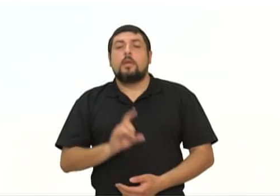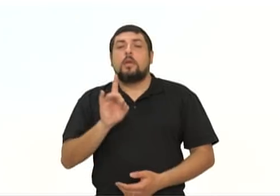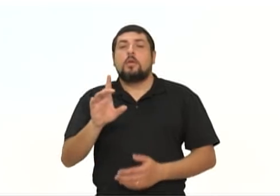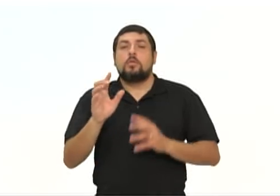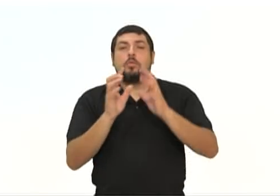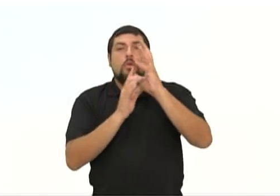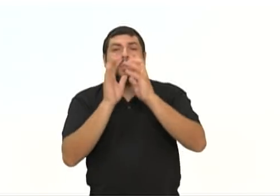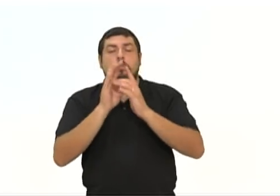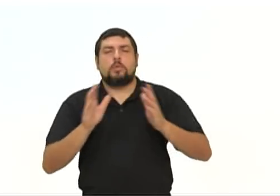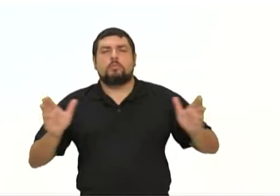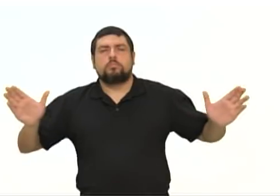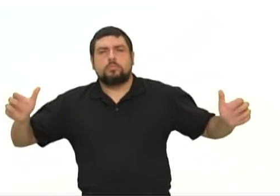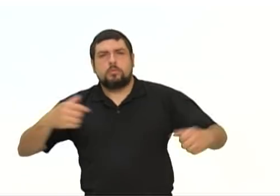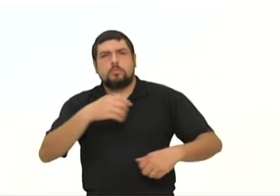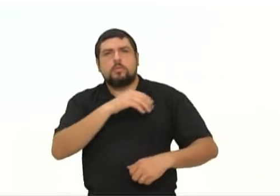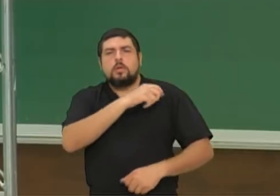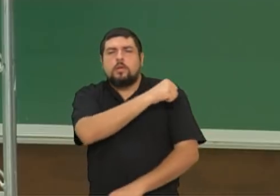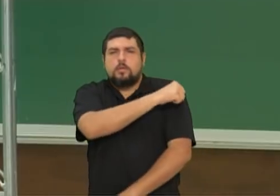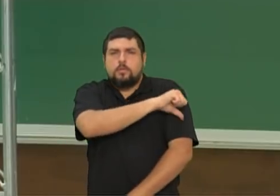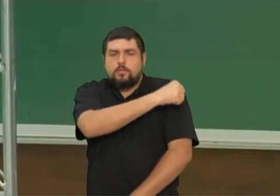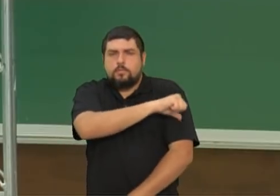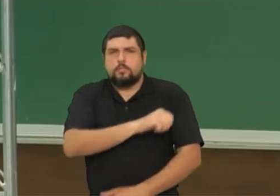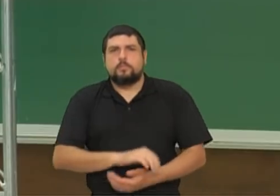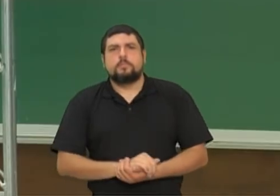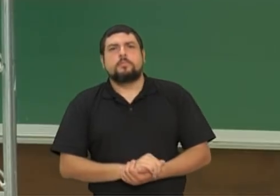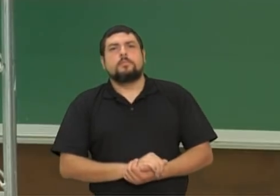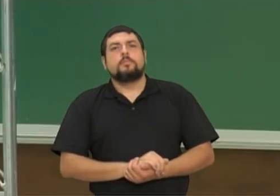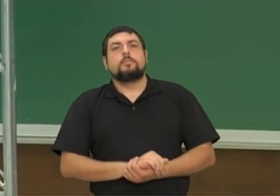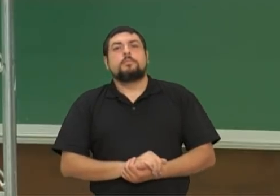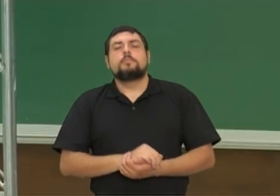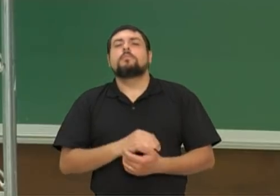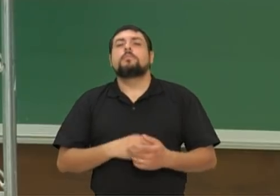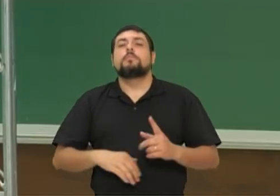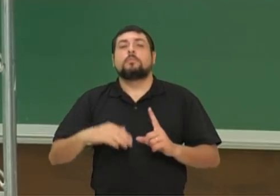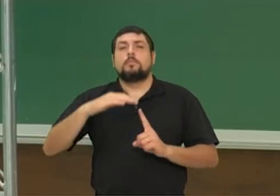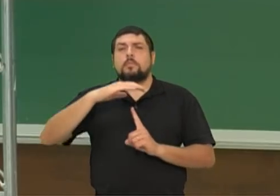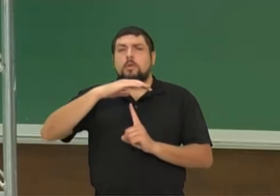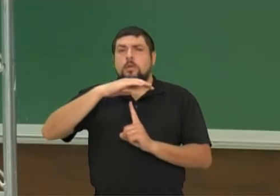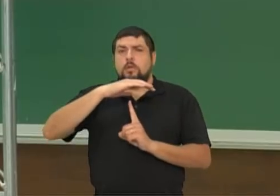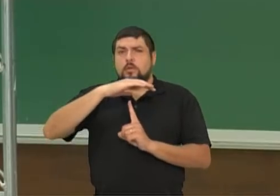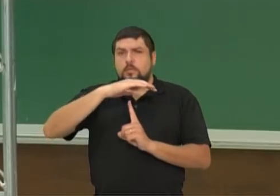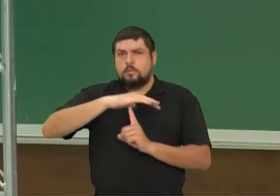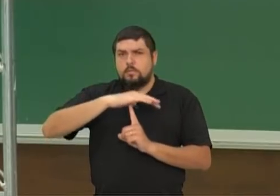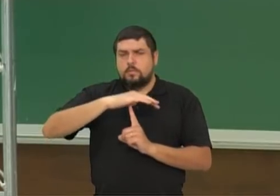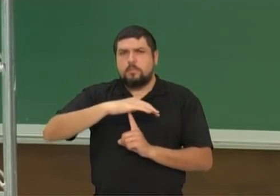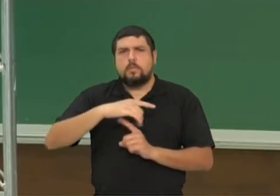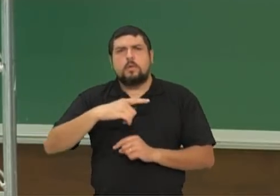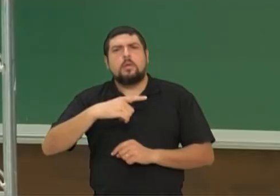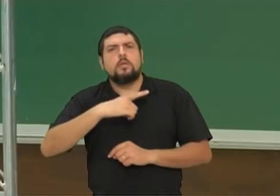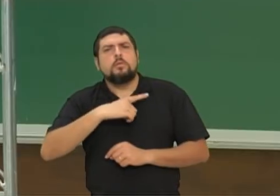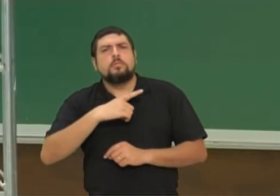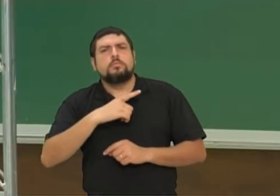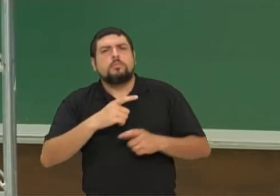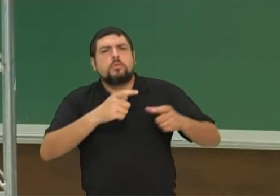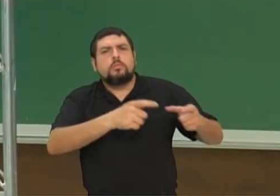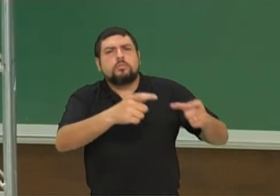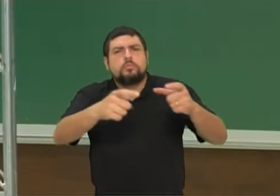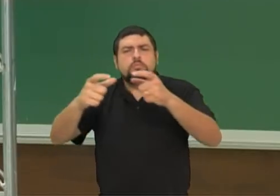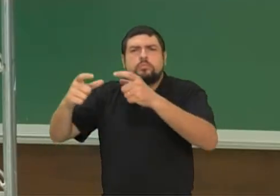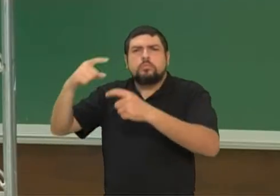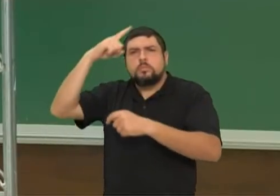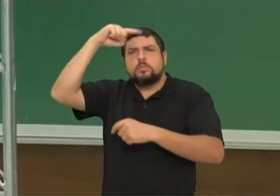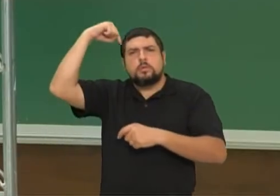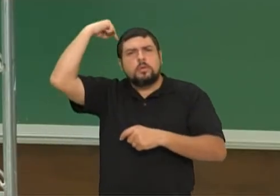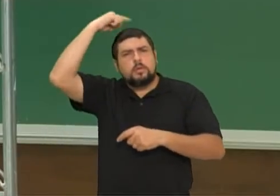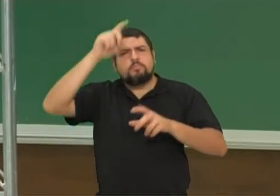do Paraná. Bem, o nosso estado, o estado do Paraná, possui uma rica diversidade de lugares sagrados. E com isso